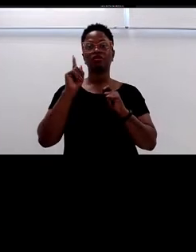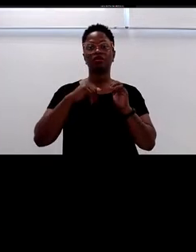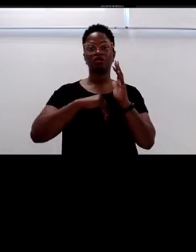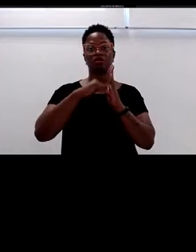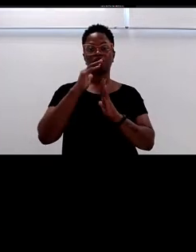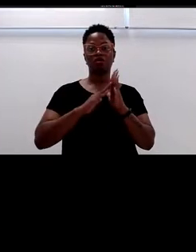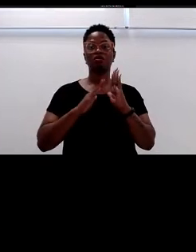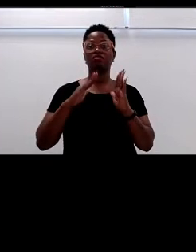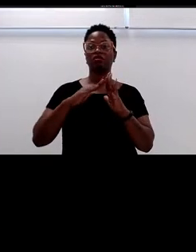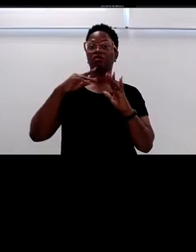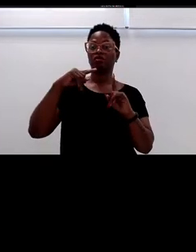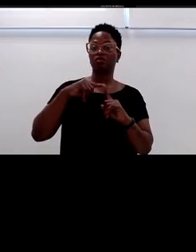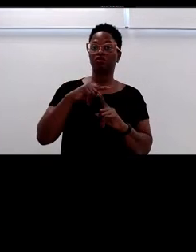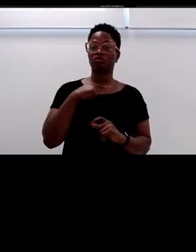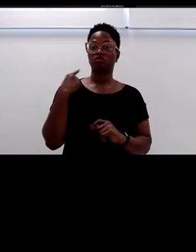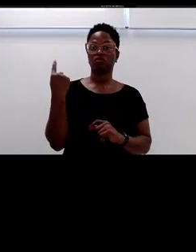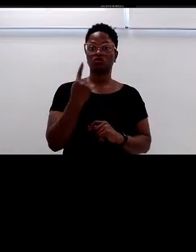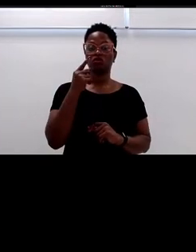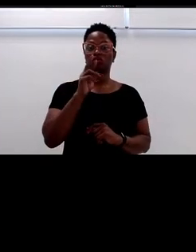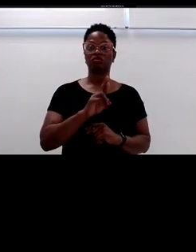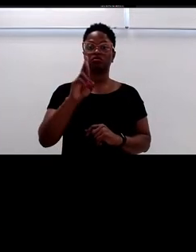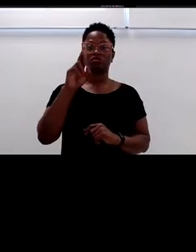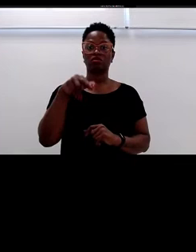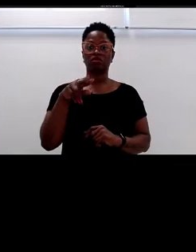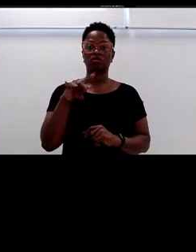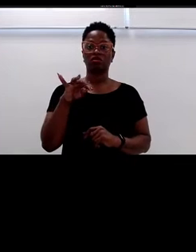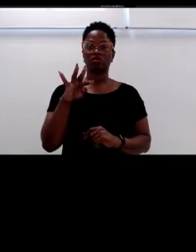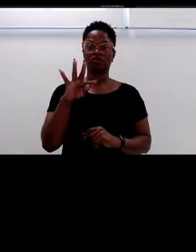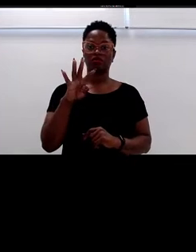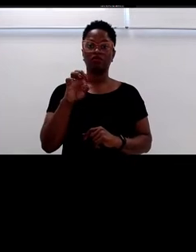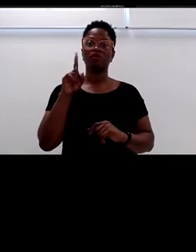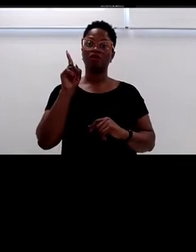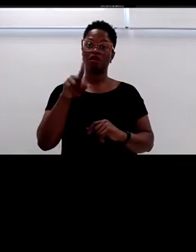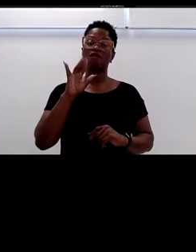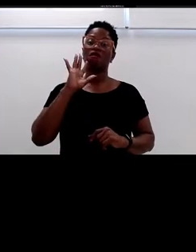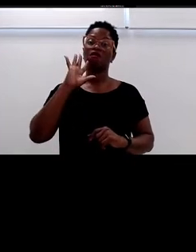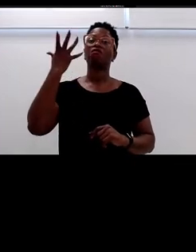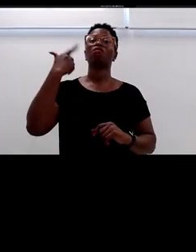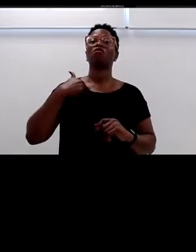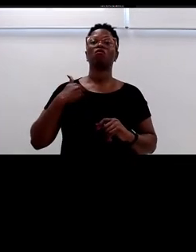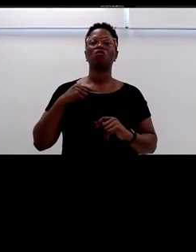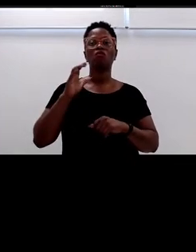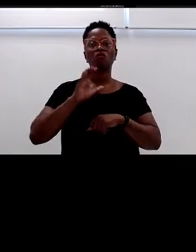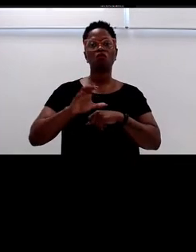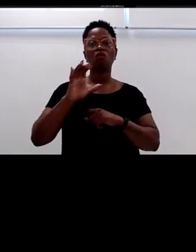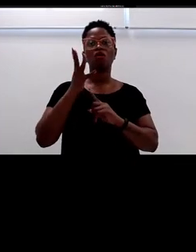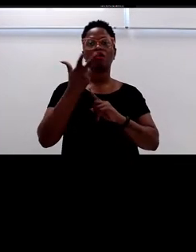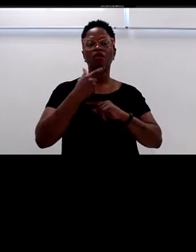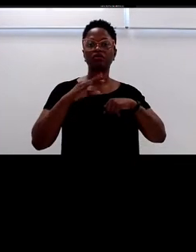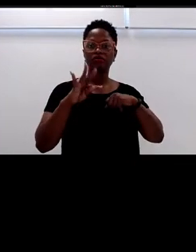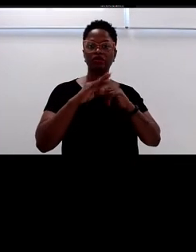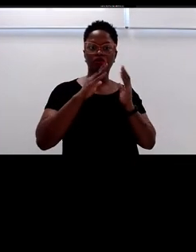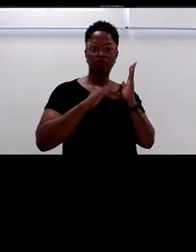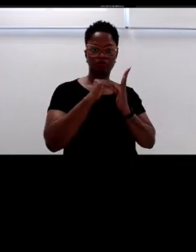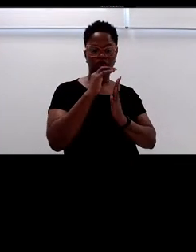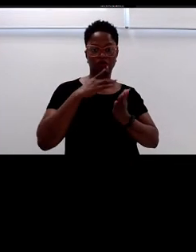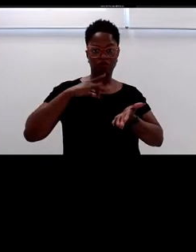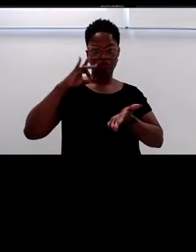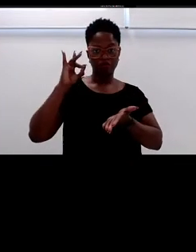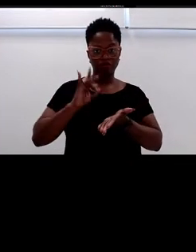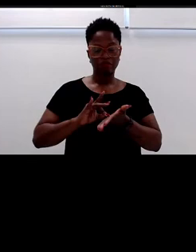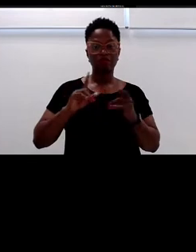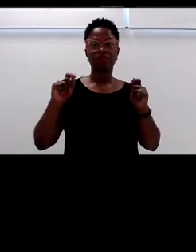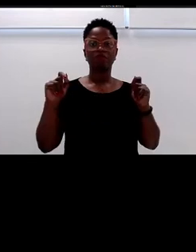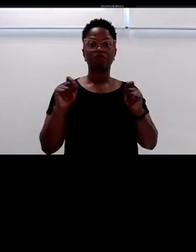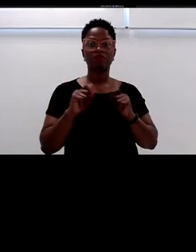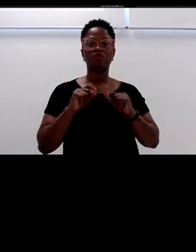dos Navegantes. Esse trabalho é o resultado do curso A Arte e a Técnica do Afresco, realizado pela Oficina Escola